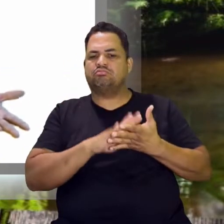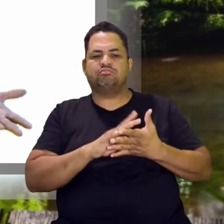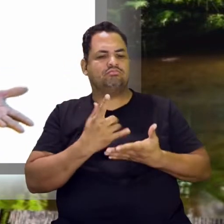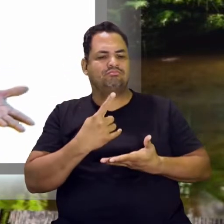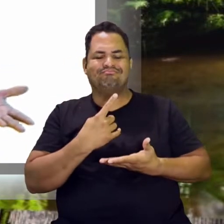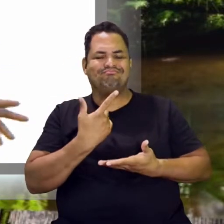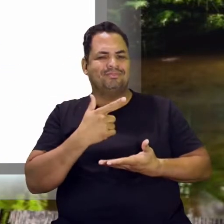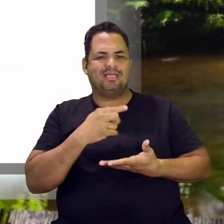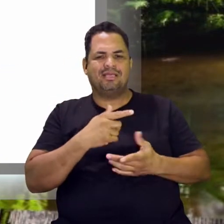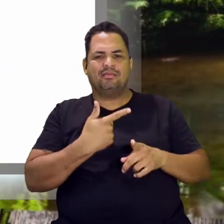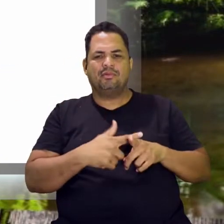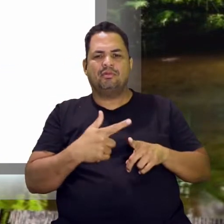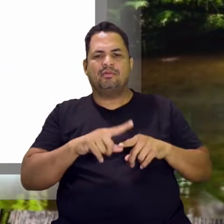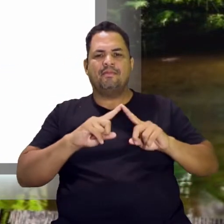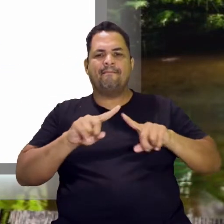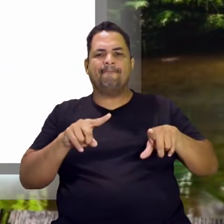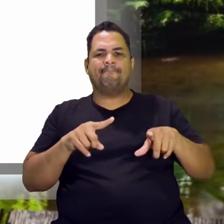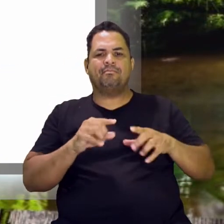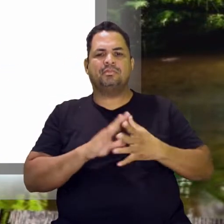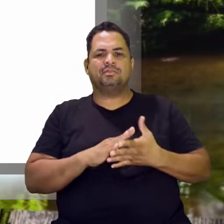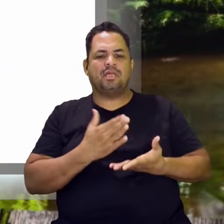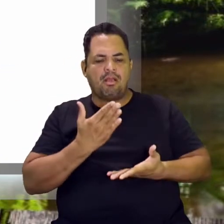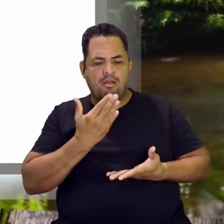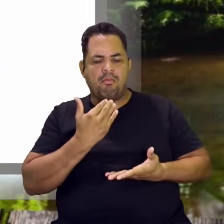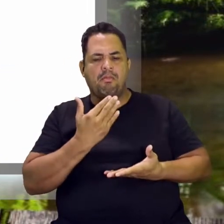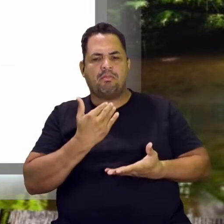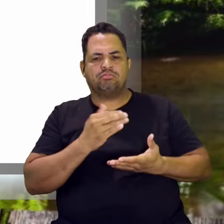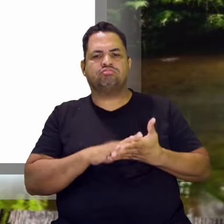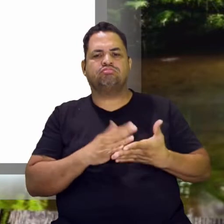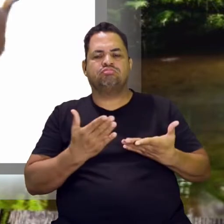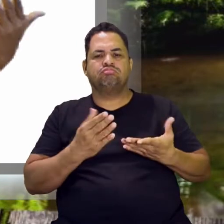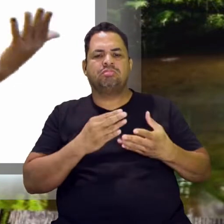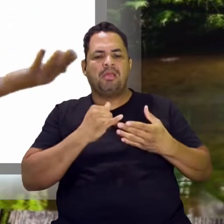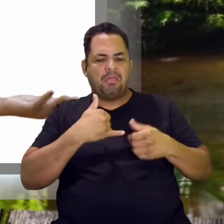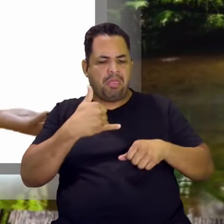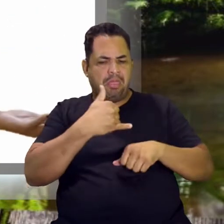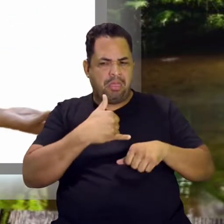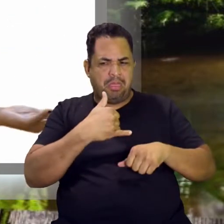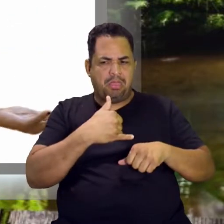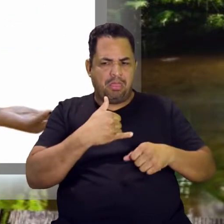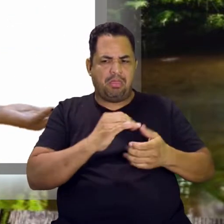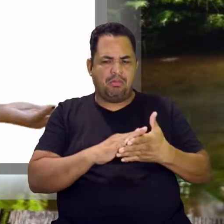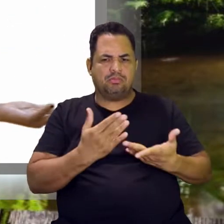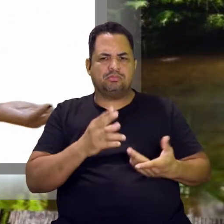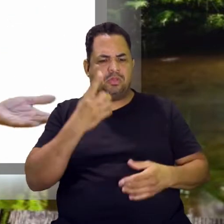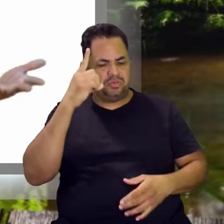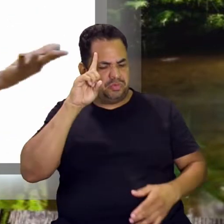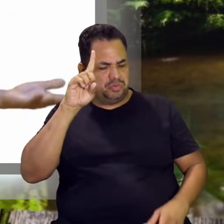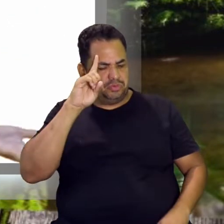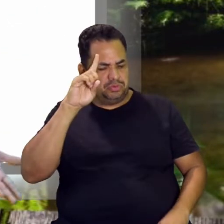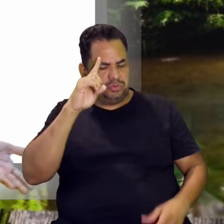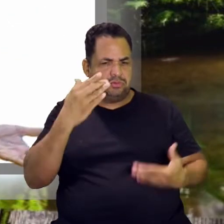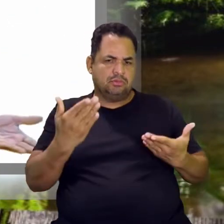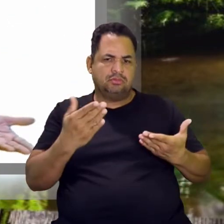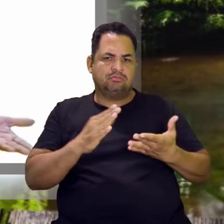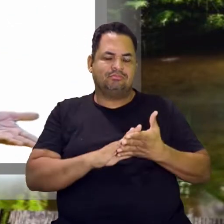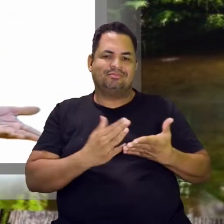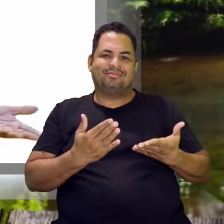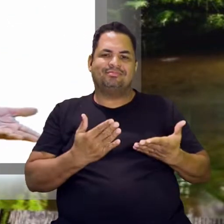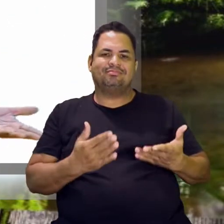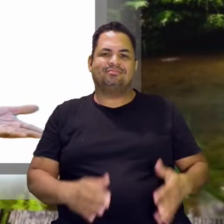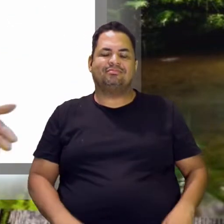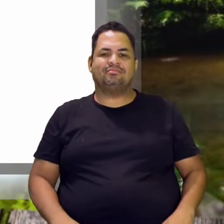mal. Mas se você só consome isso, ou se em grande quantidade, aí essa é a